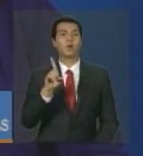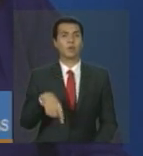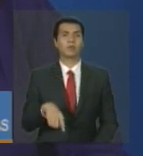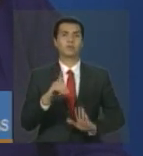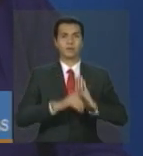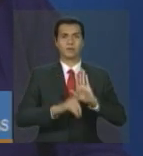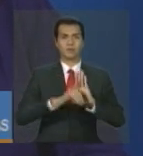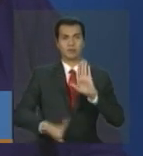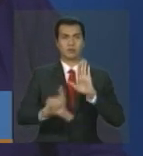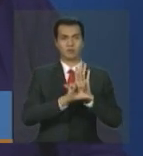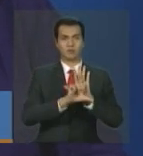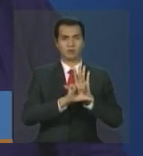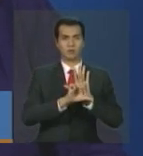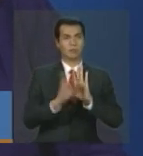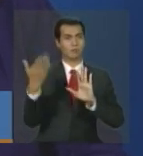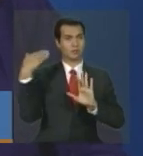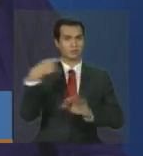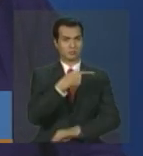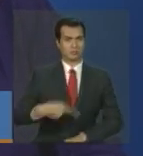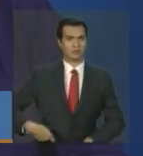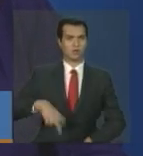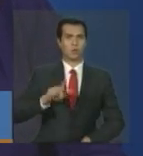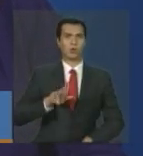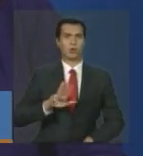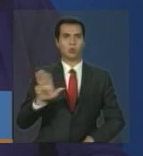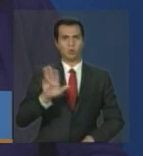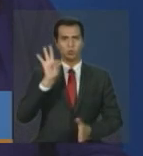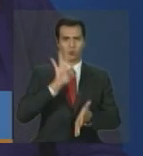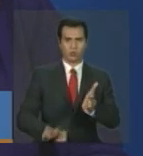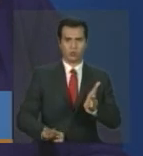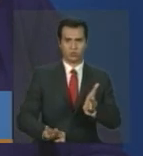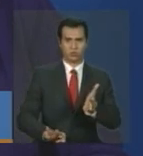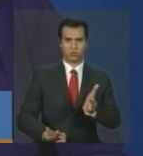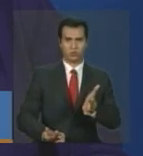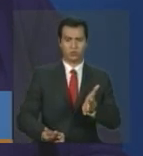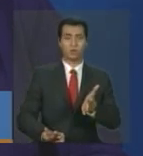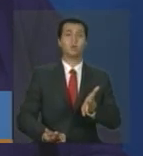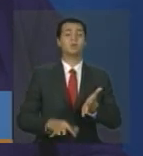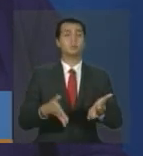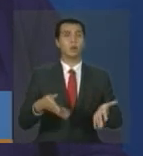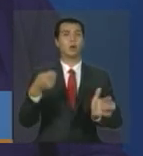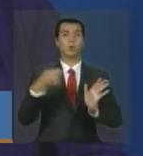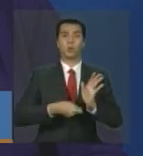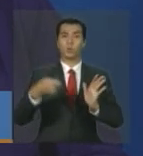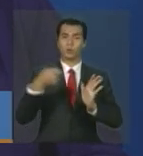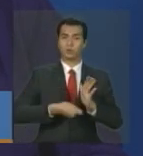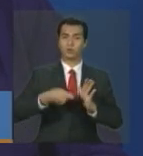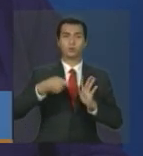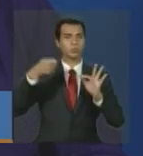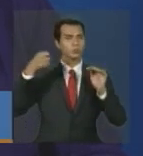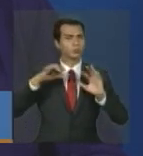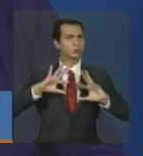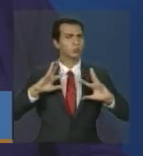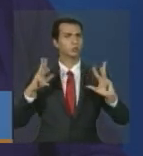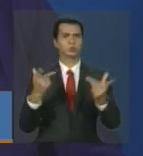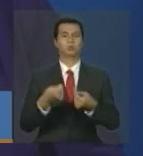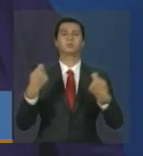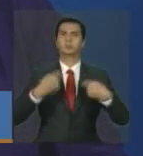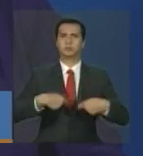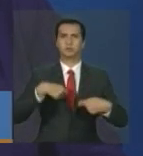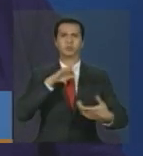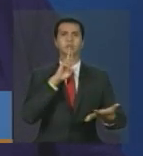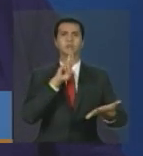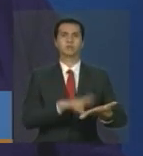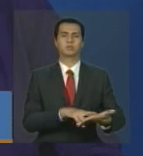passado no ano de 2010 EA partir deste decreto se tornou obrigatório tornou obrigatório o preenchimento